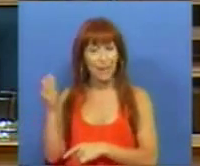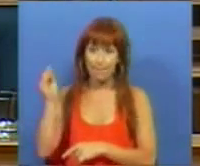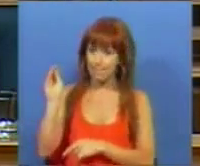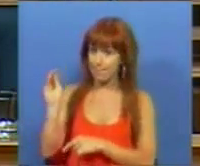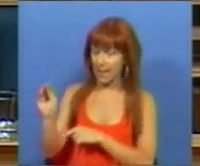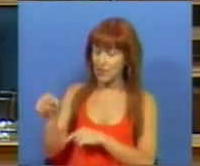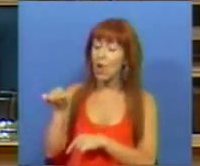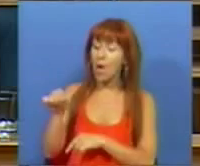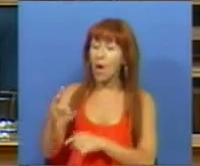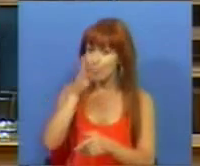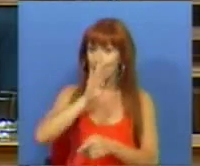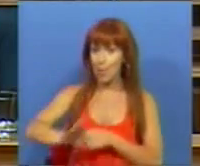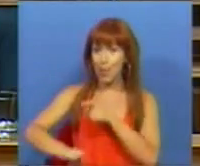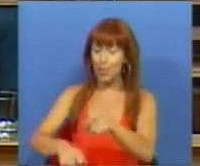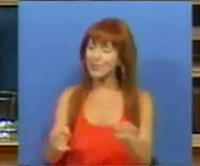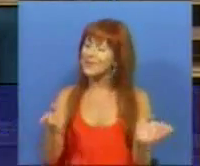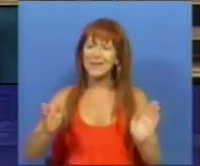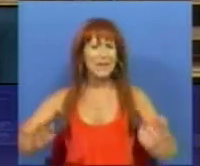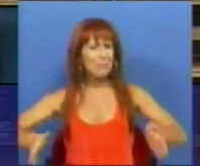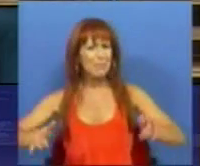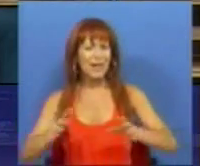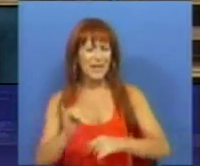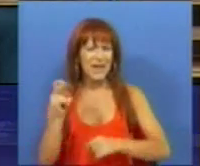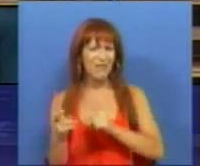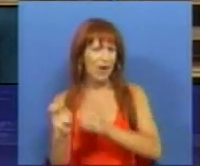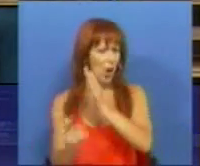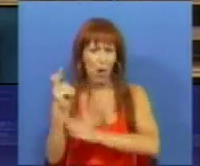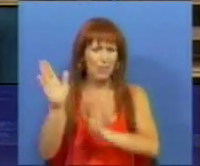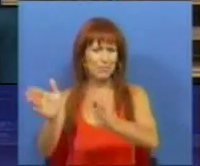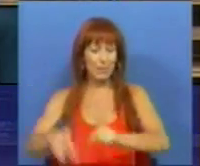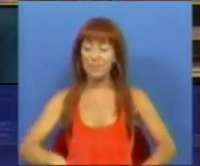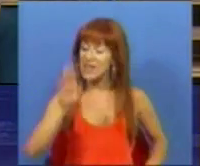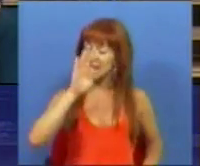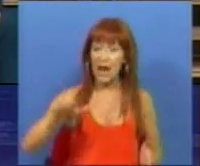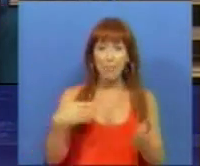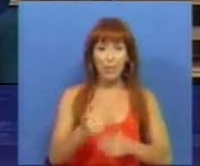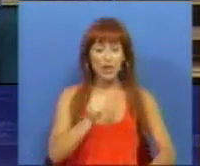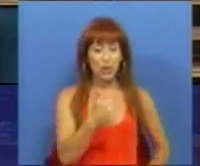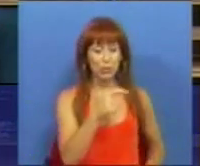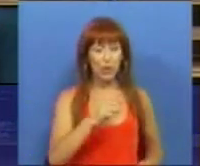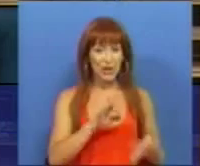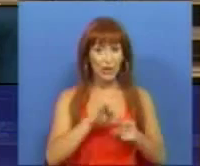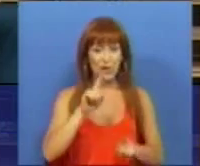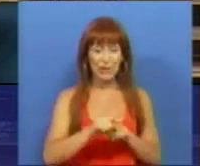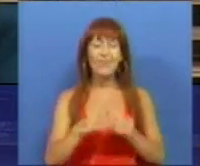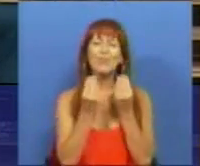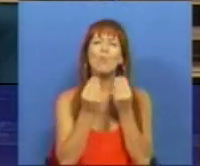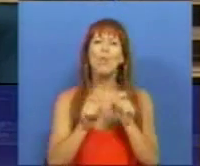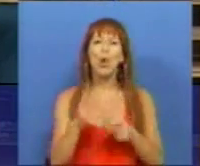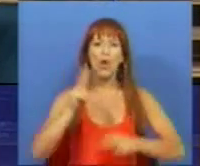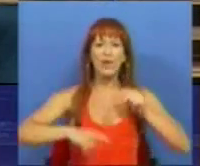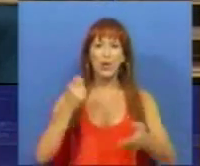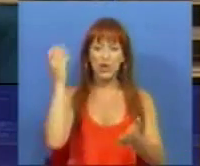banca estivesse aplicado, não era preciso aumentar o IVA. Se a proposta do Bloco de Esquerda sobre os paraísos fiscais fosse